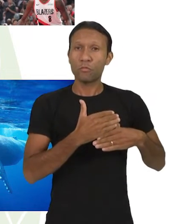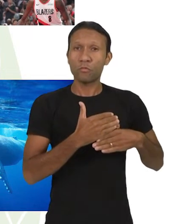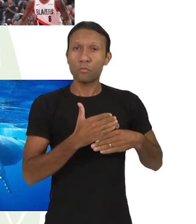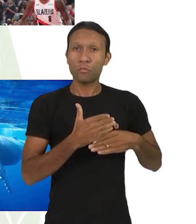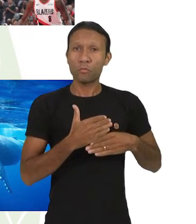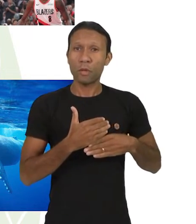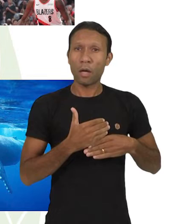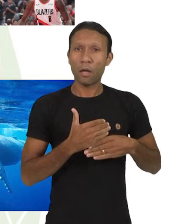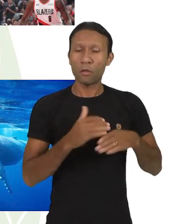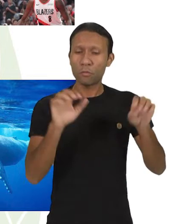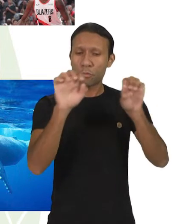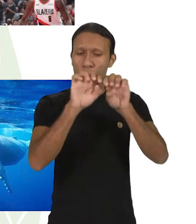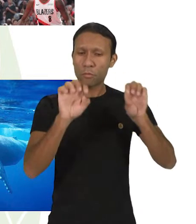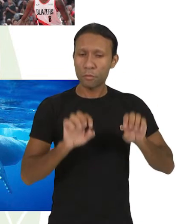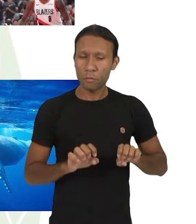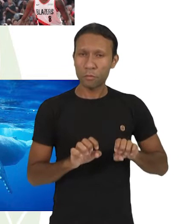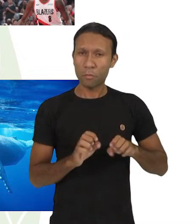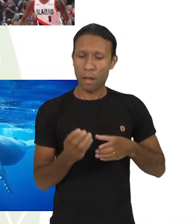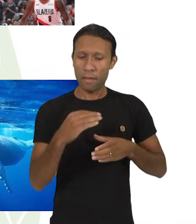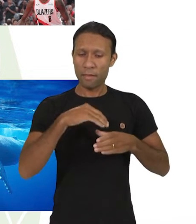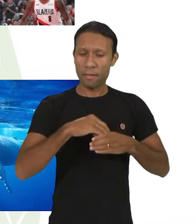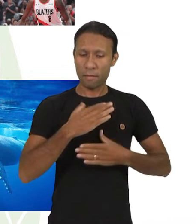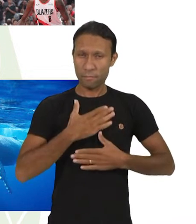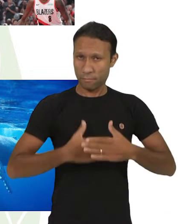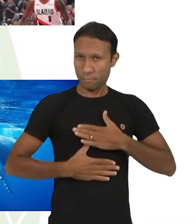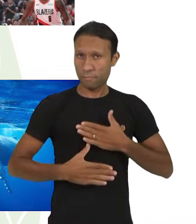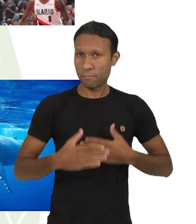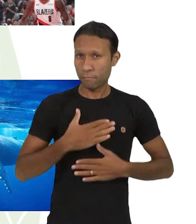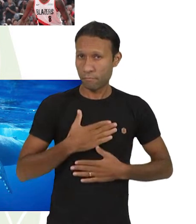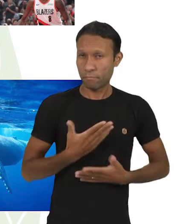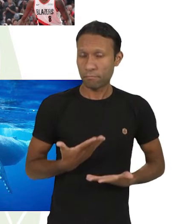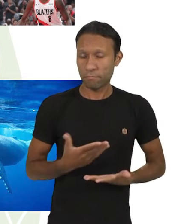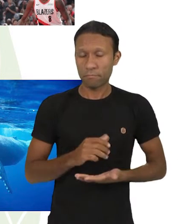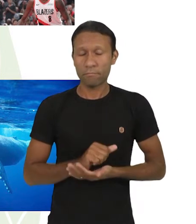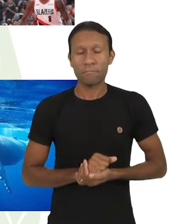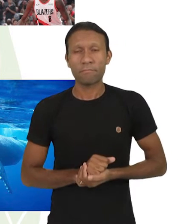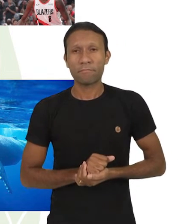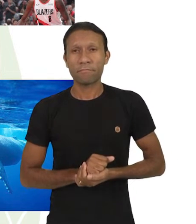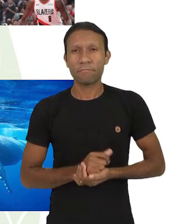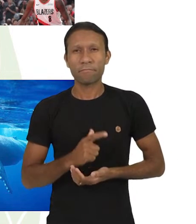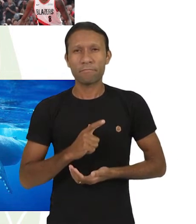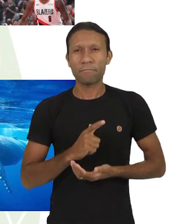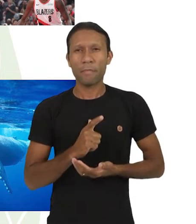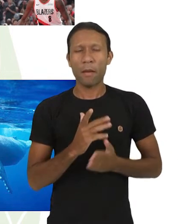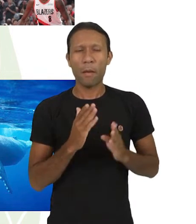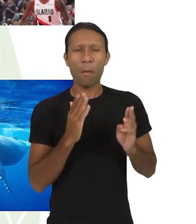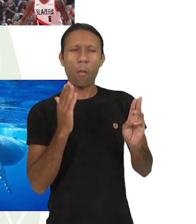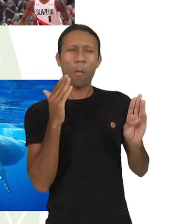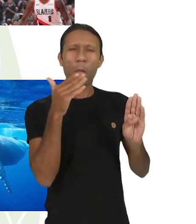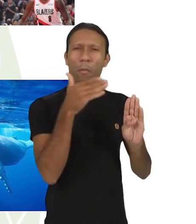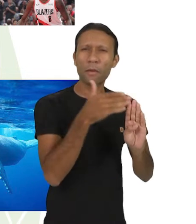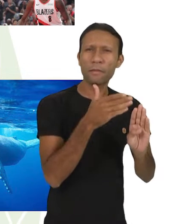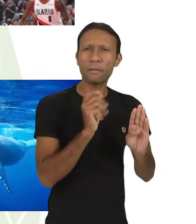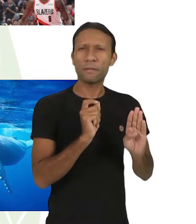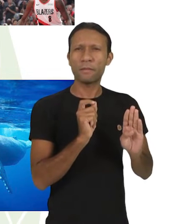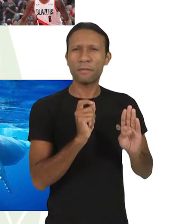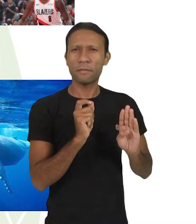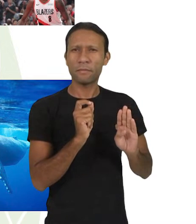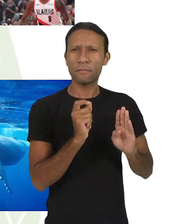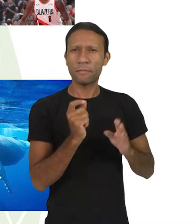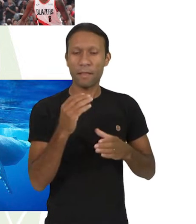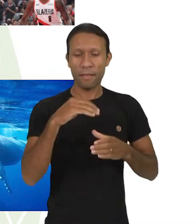tá? De estruturar de fato sua morfologia, uma função, uma finalidade